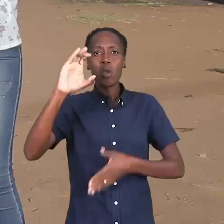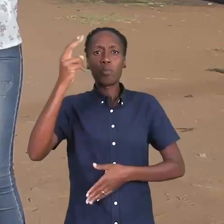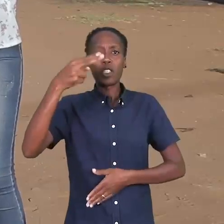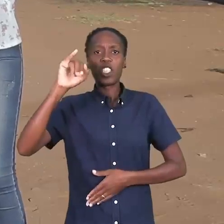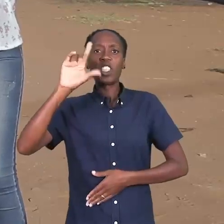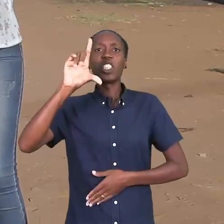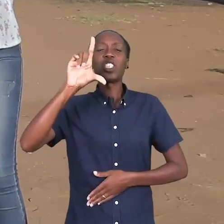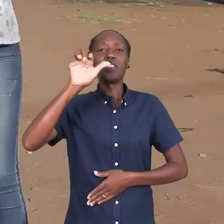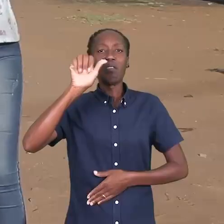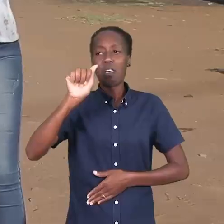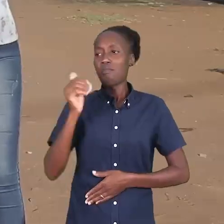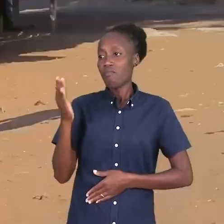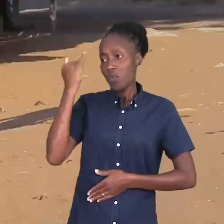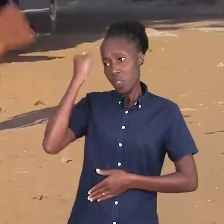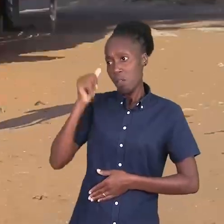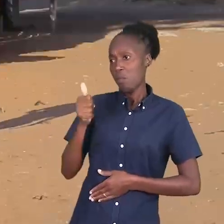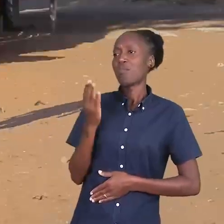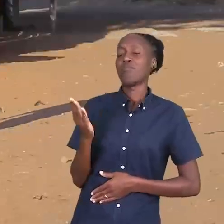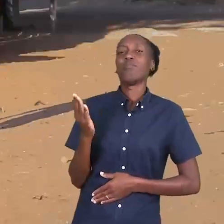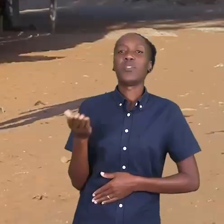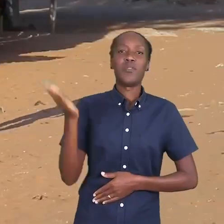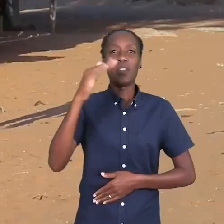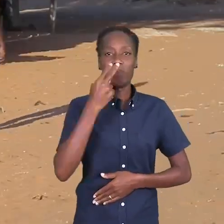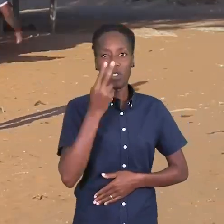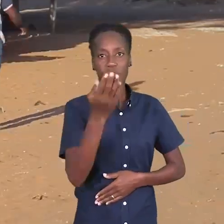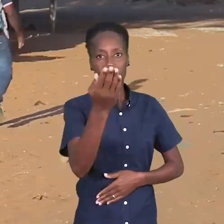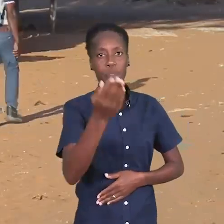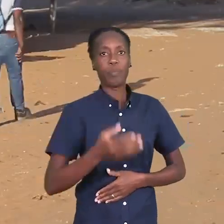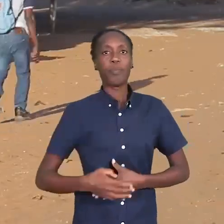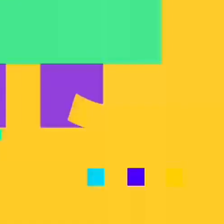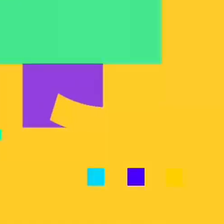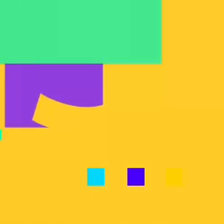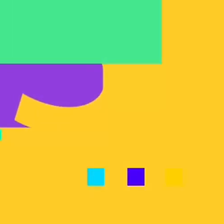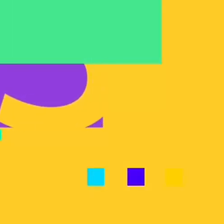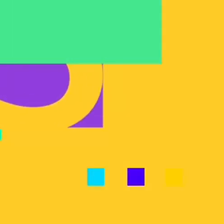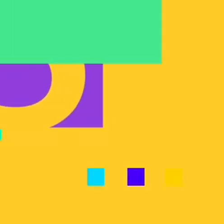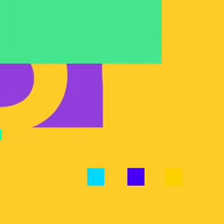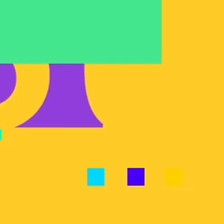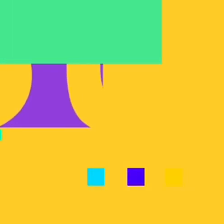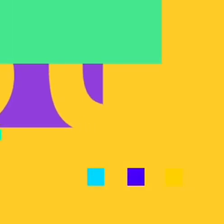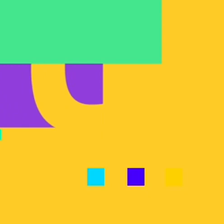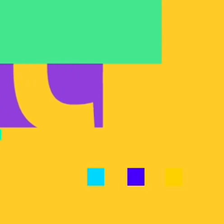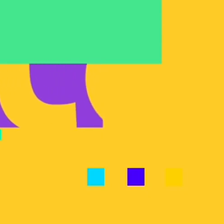é Sheila, o que é que ela nos disse. Boa ideia, Vina. Vamos a isso.